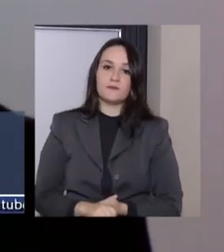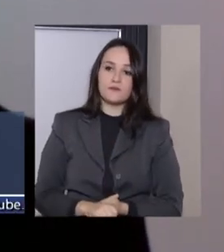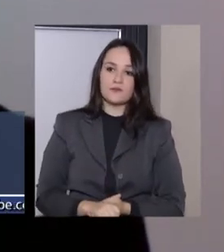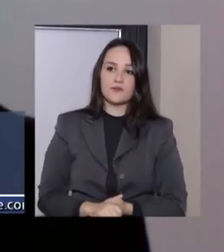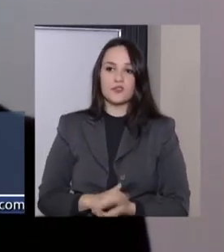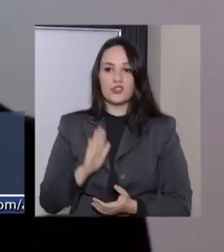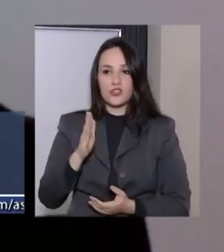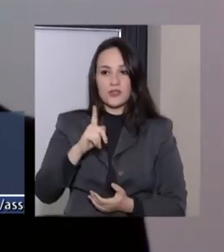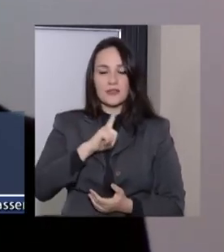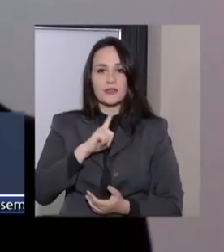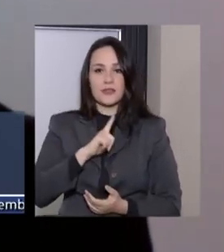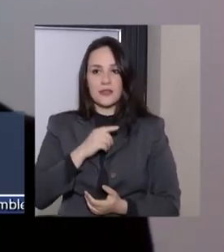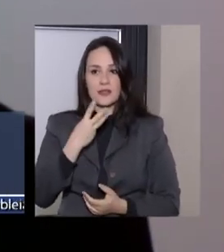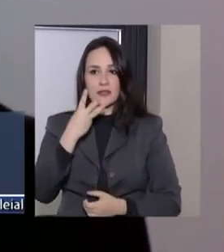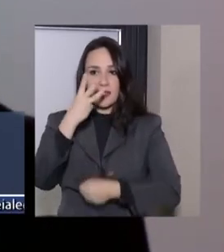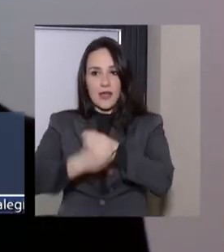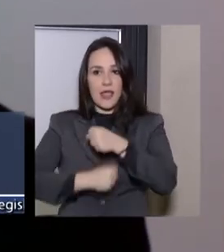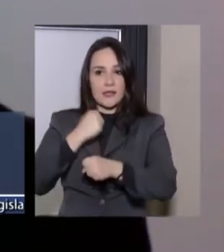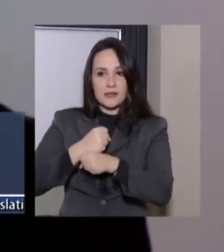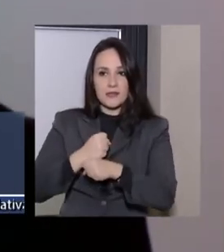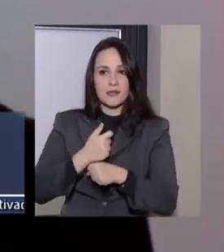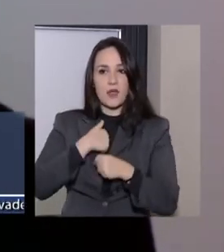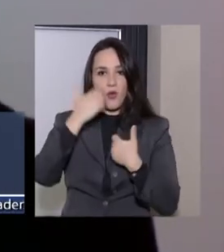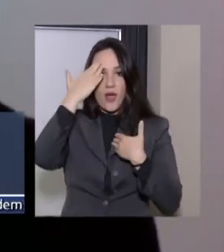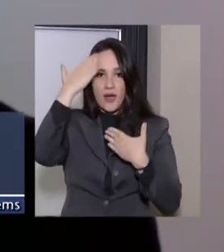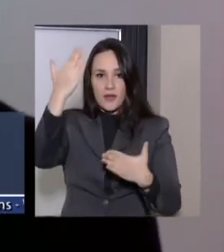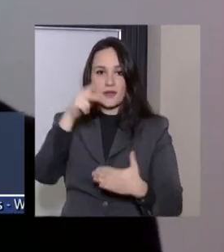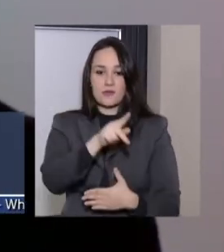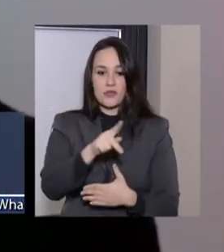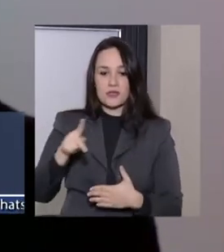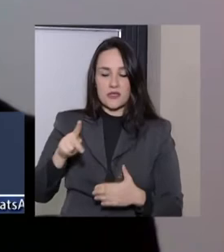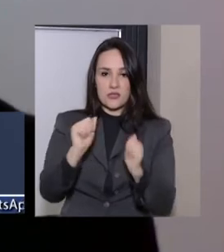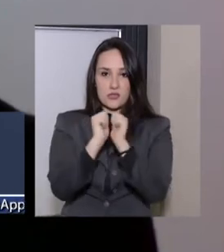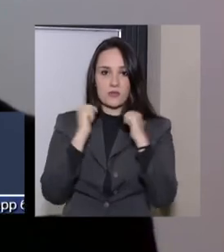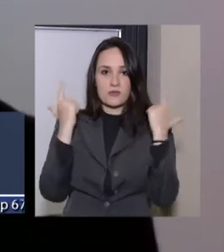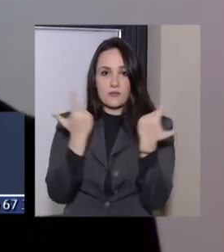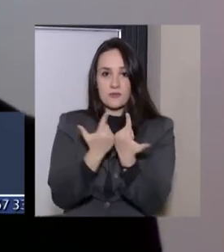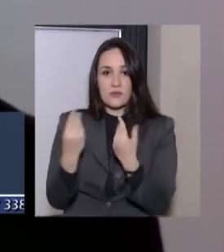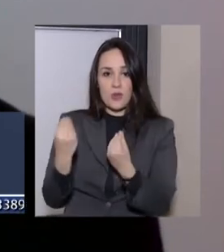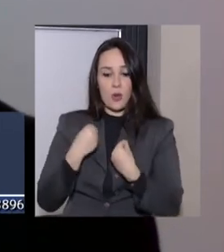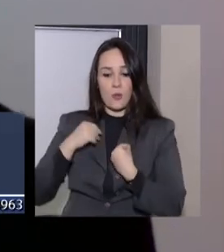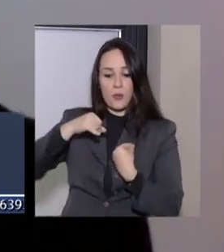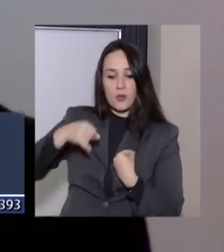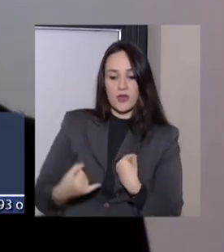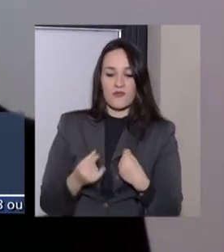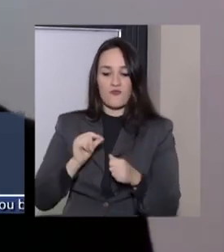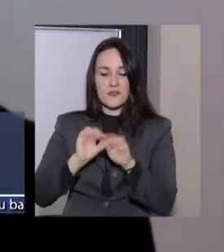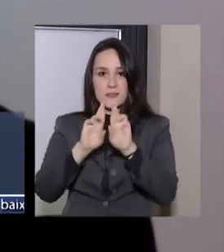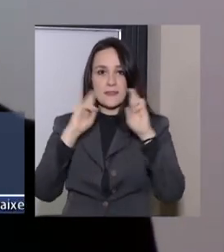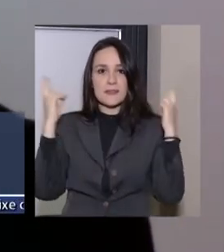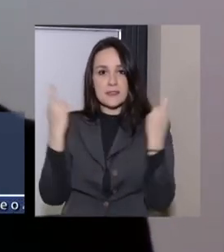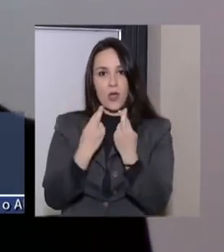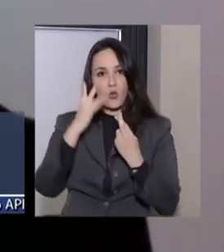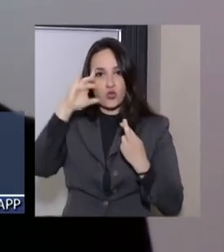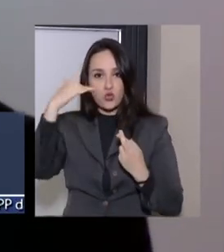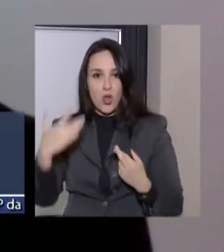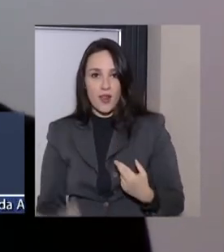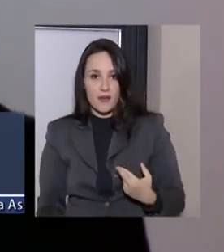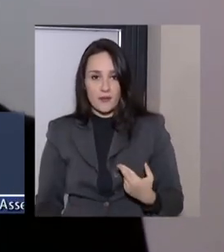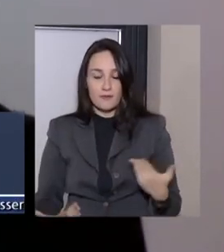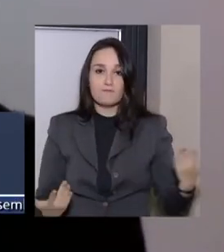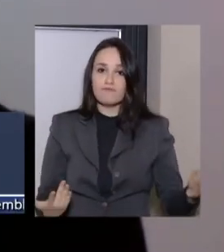dessa lei de reconhecimento. Agradeço ao presidente da Assembleia pela oportunidade, pela sessão solene, porque realmente